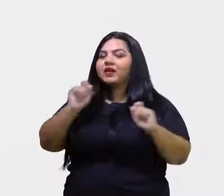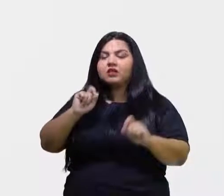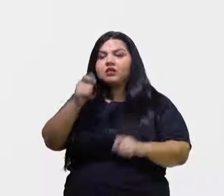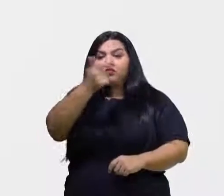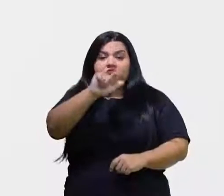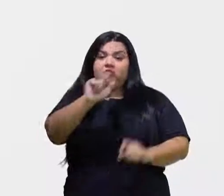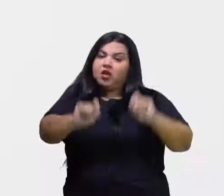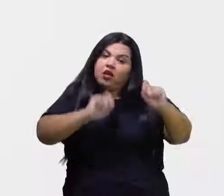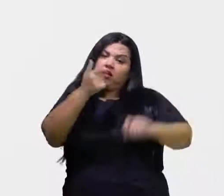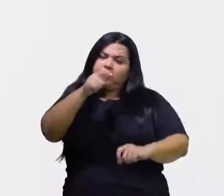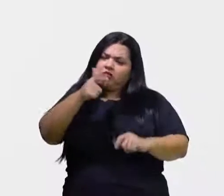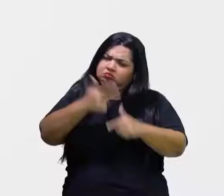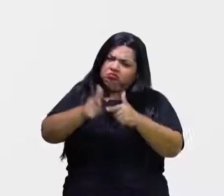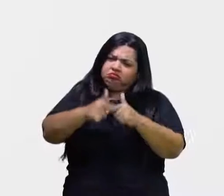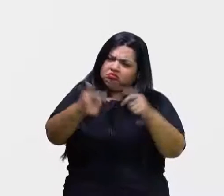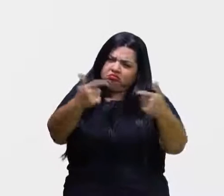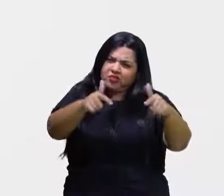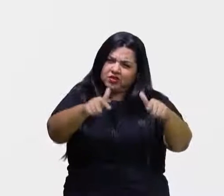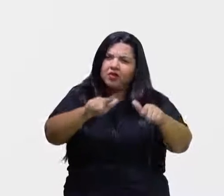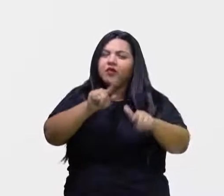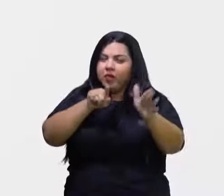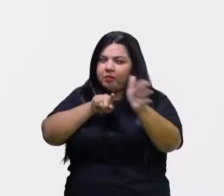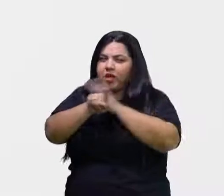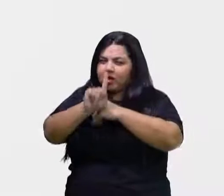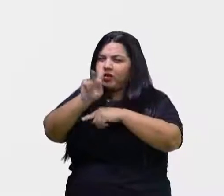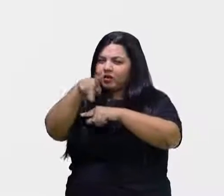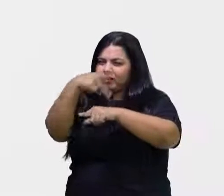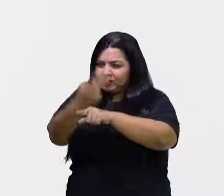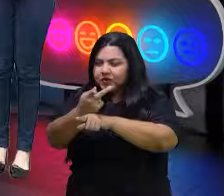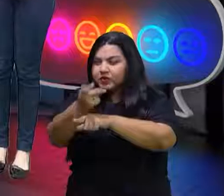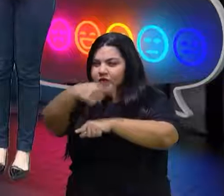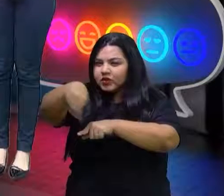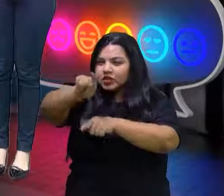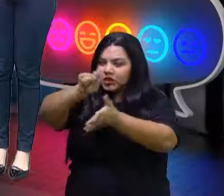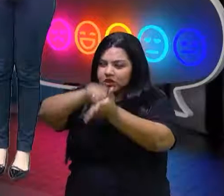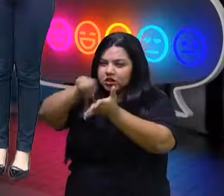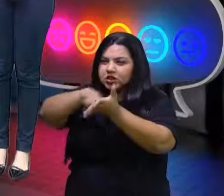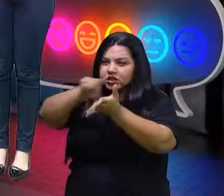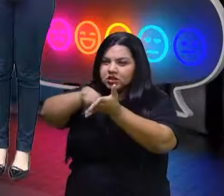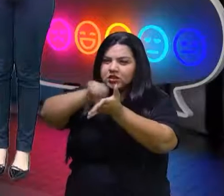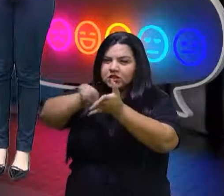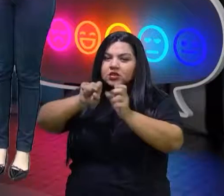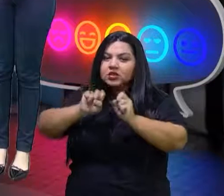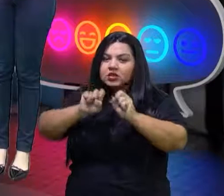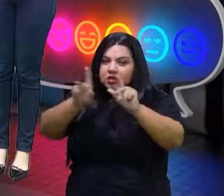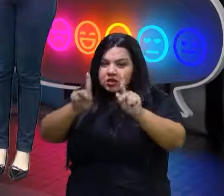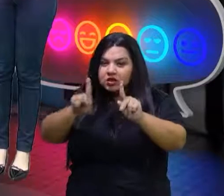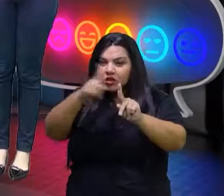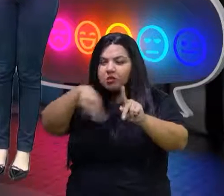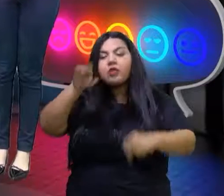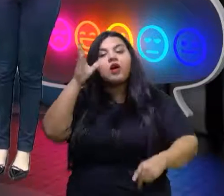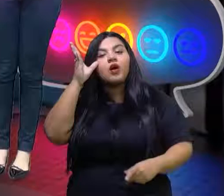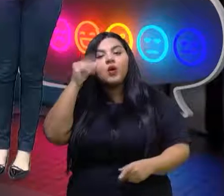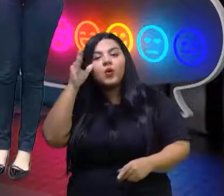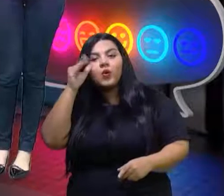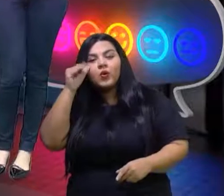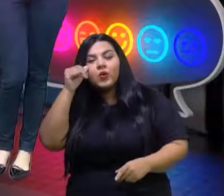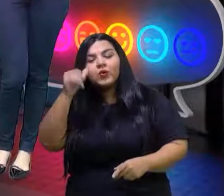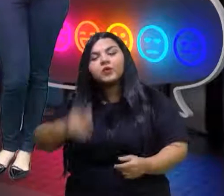não tem, gente, não tem problema. A gente vai colocar a perguntinha depois aí, vocês anotem, tá bom? É uma curiosidade.